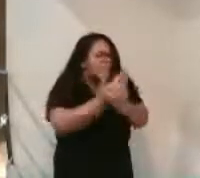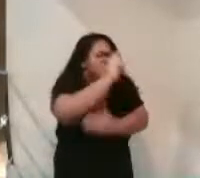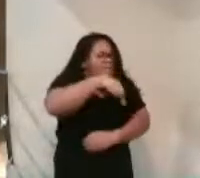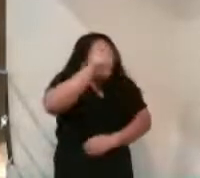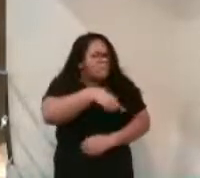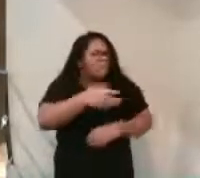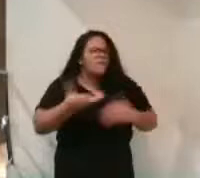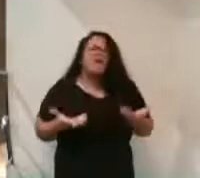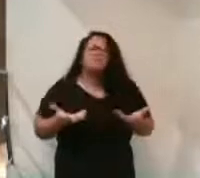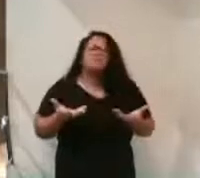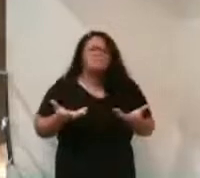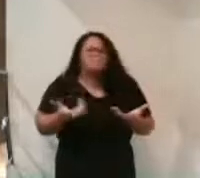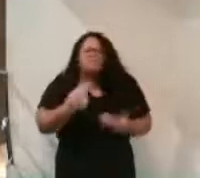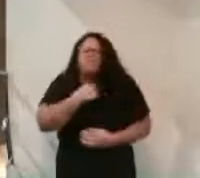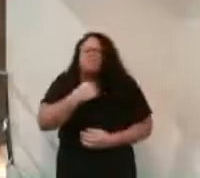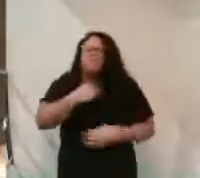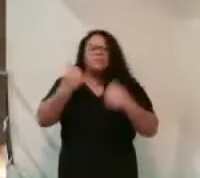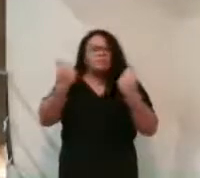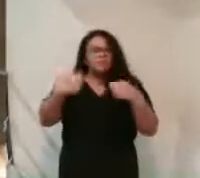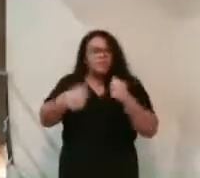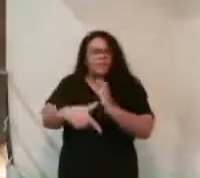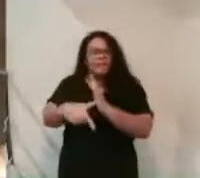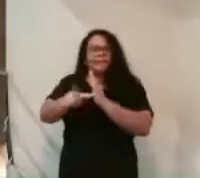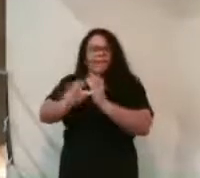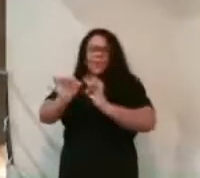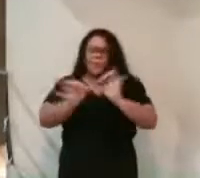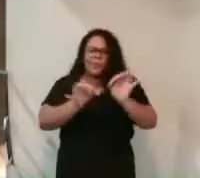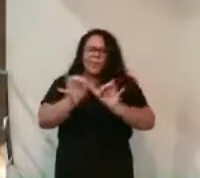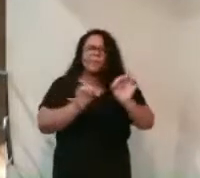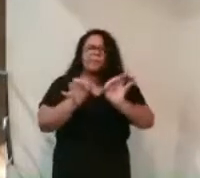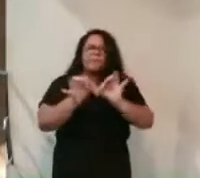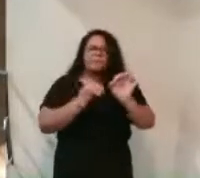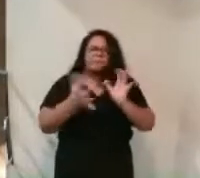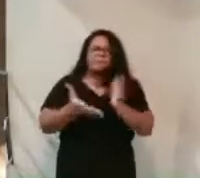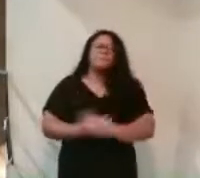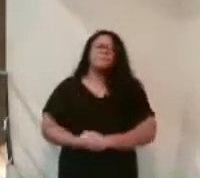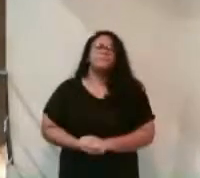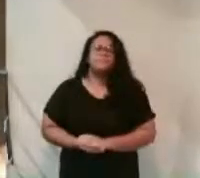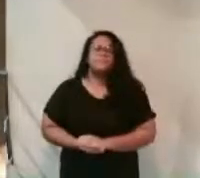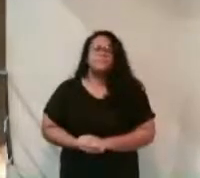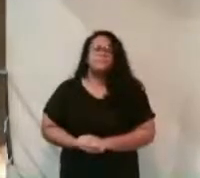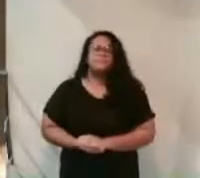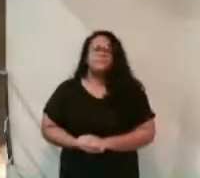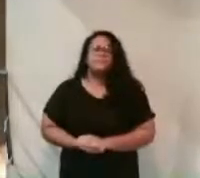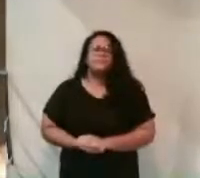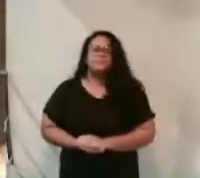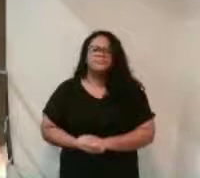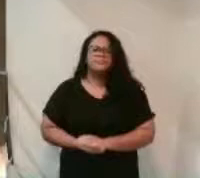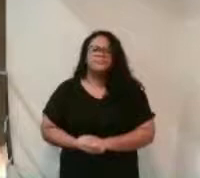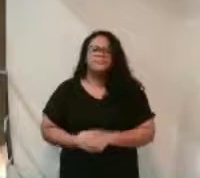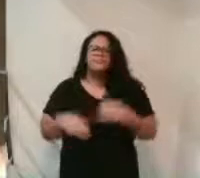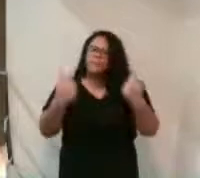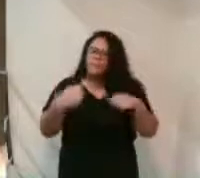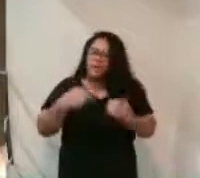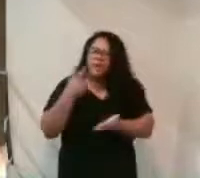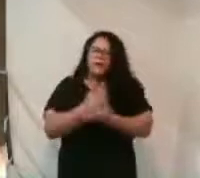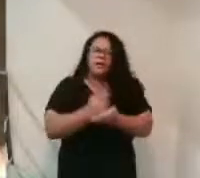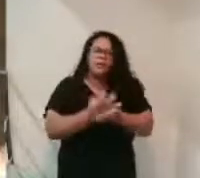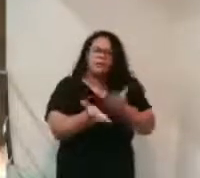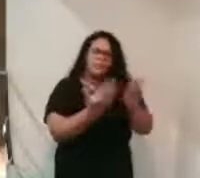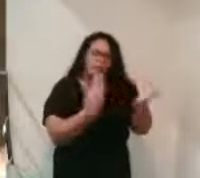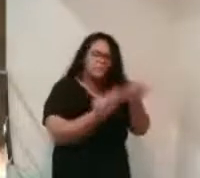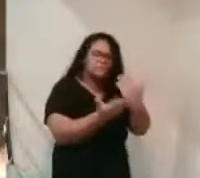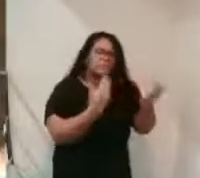judiciário. O que tem que fechar, encerrar, é com muito diálogo. O rapaz